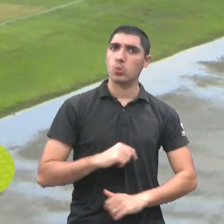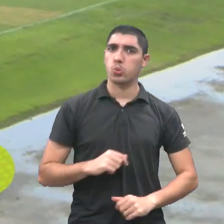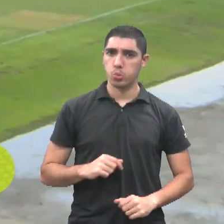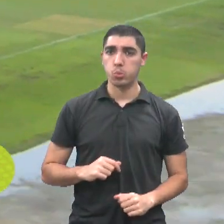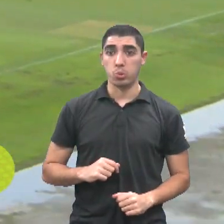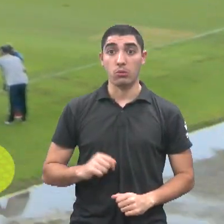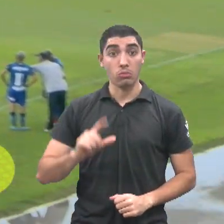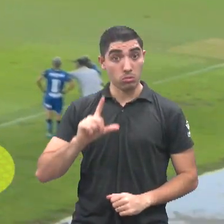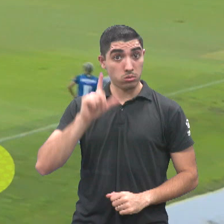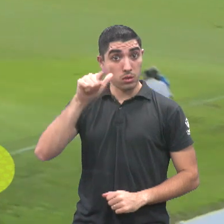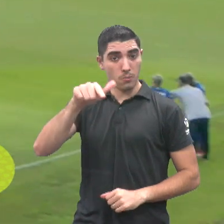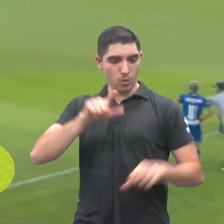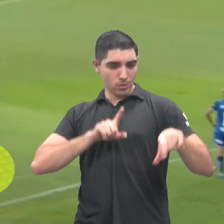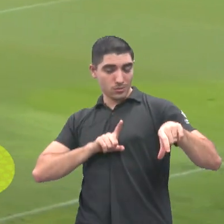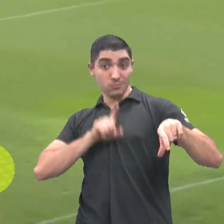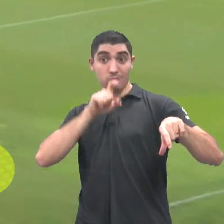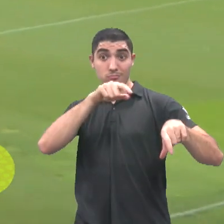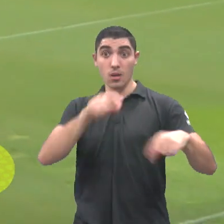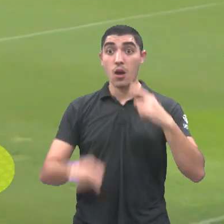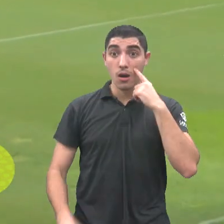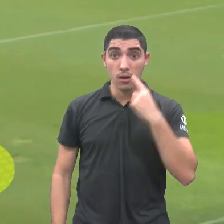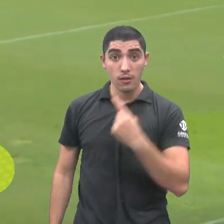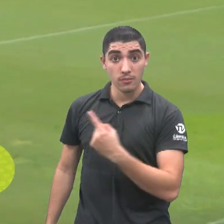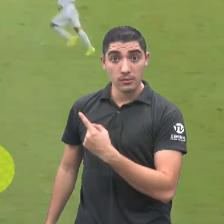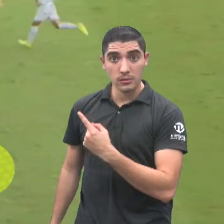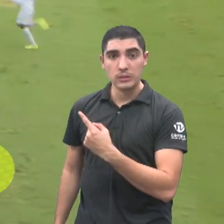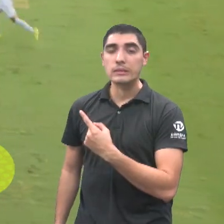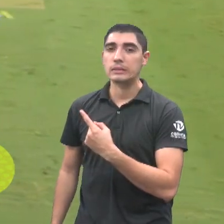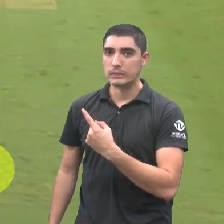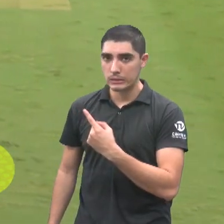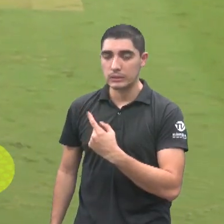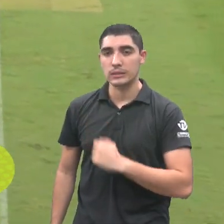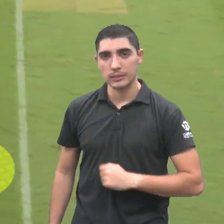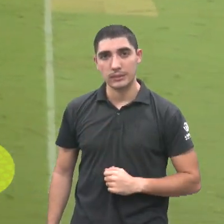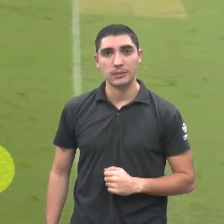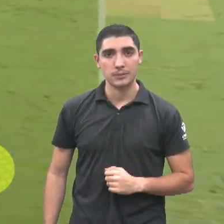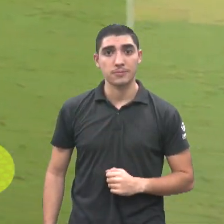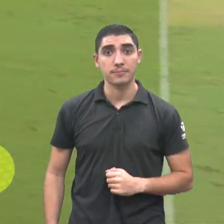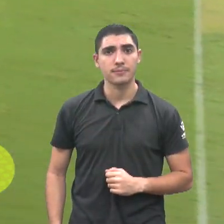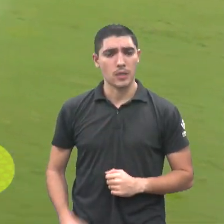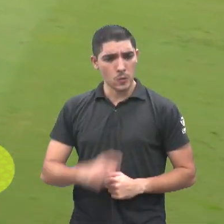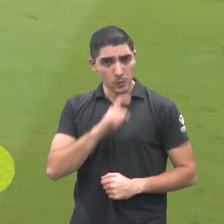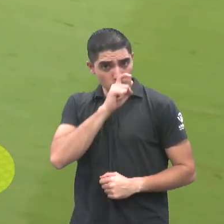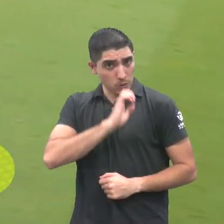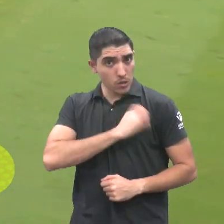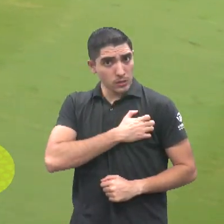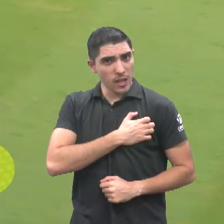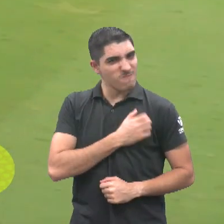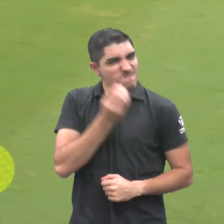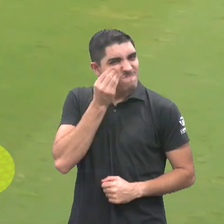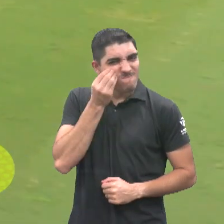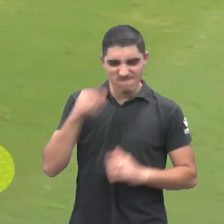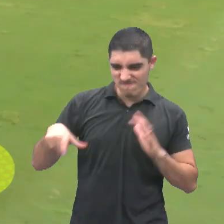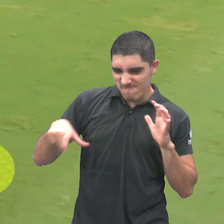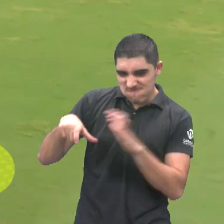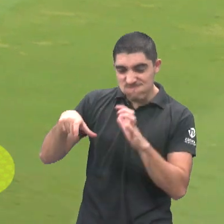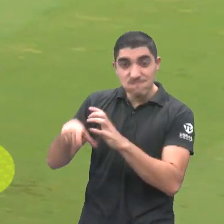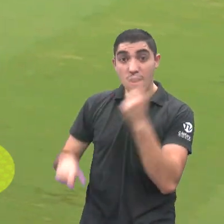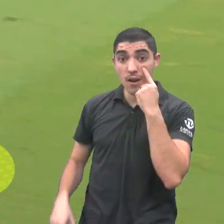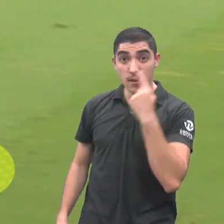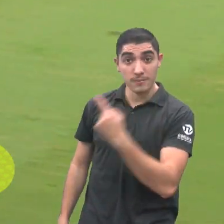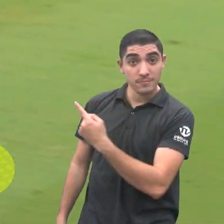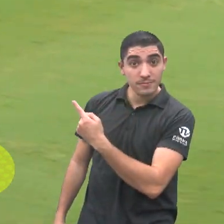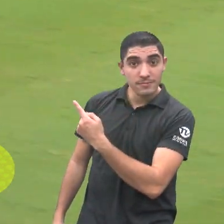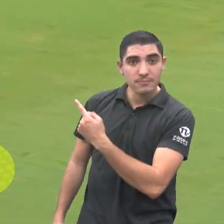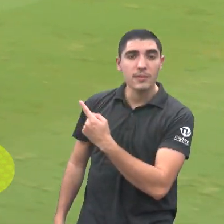o escanteio na sequência também levou perigo. O São José respondeu nessa jogada de Cristiano, mas ele